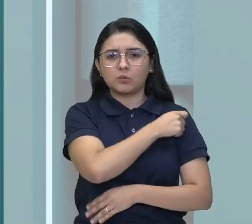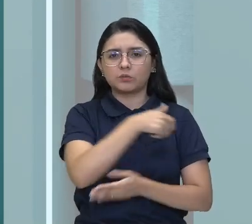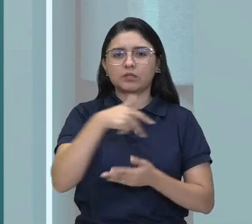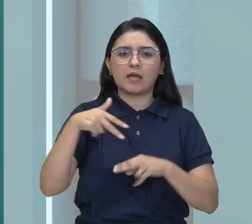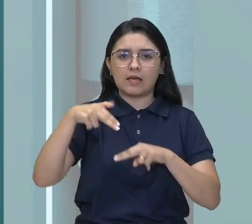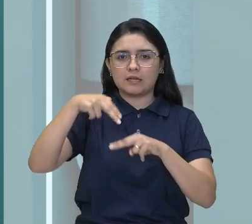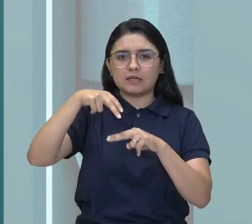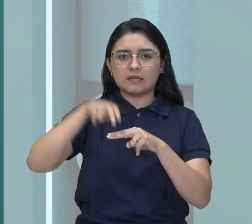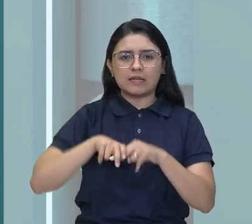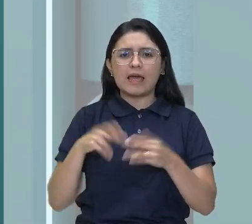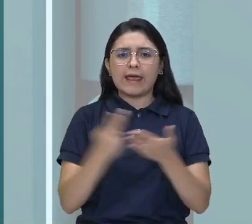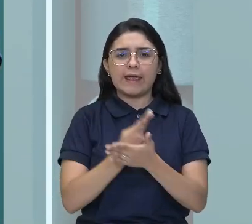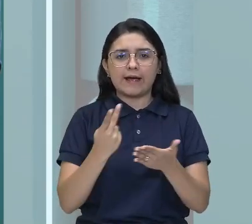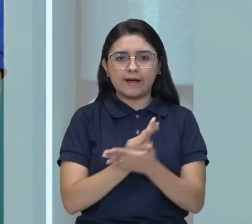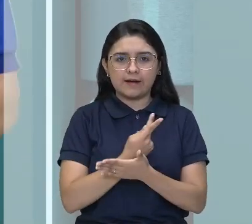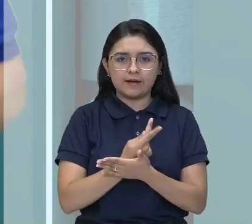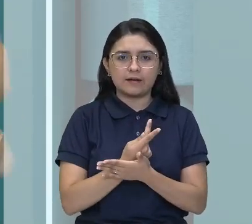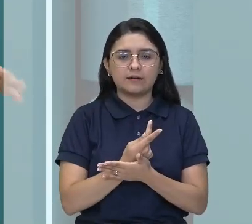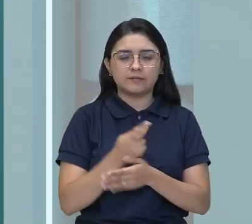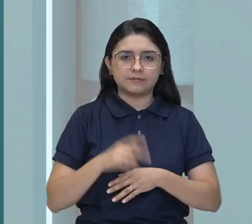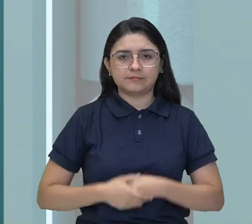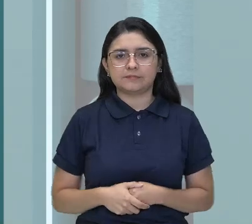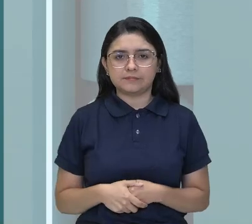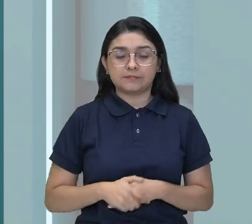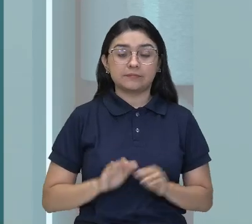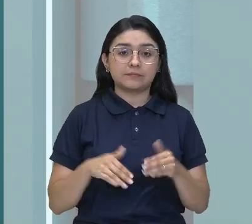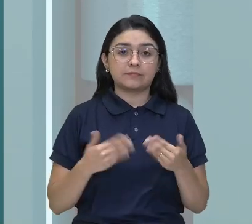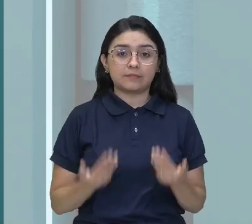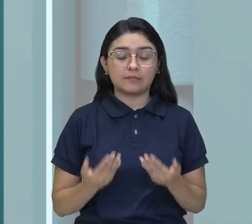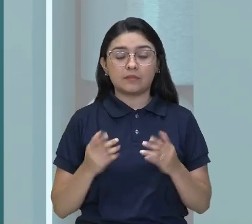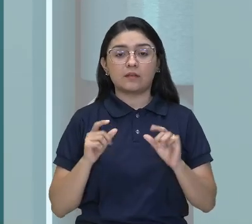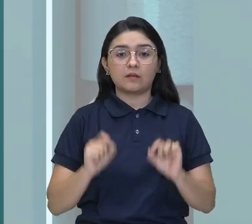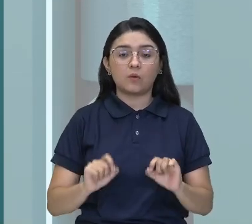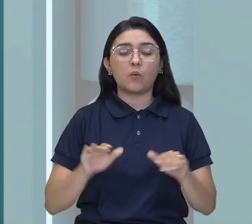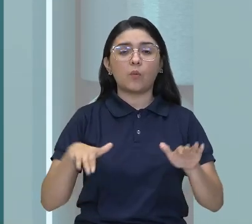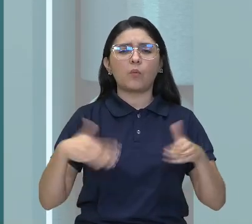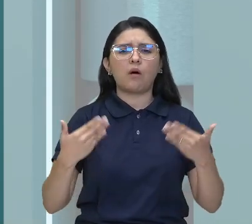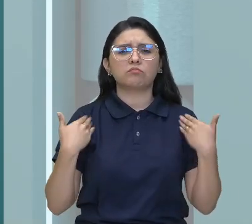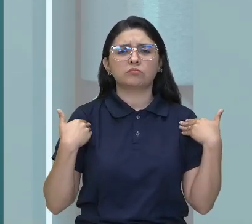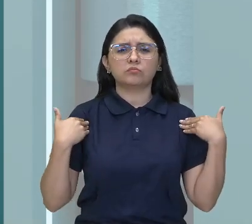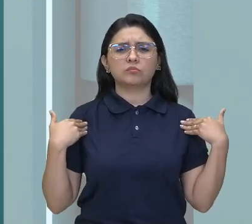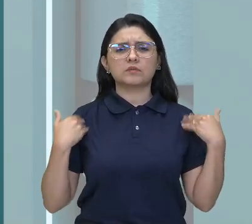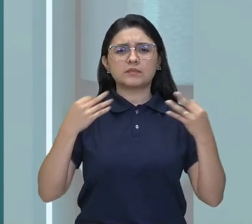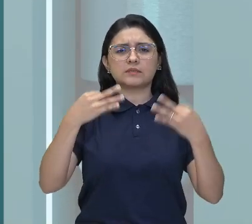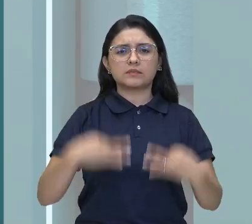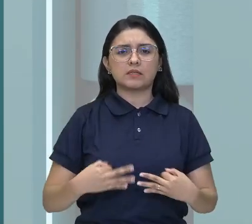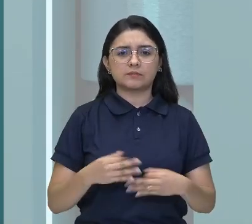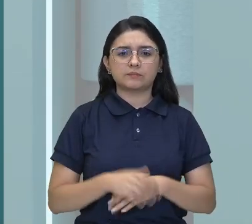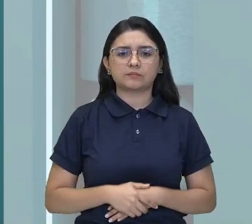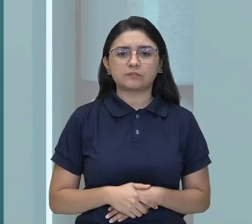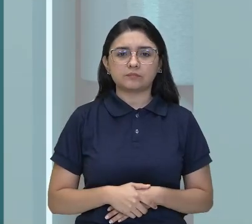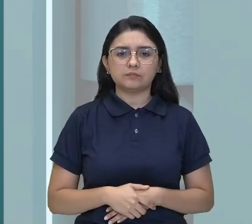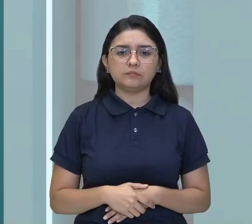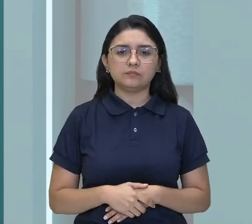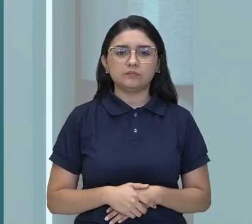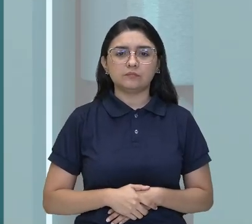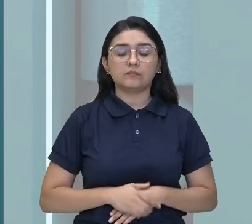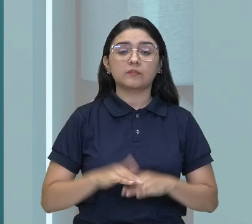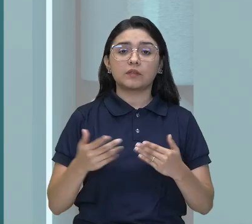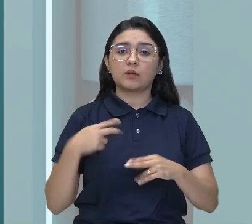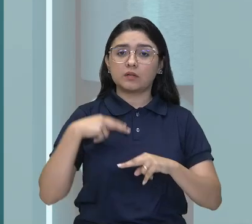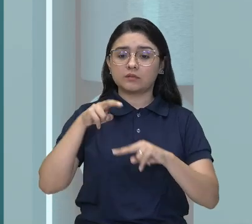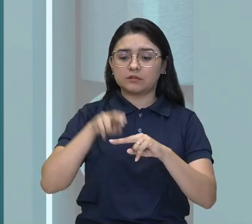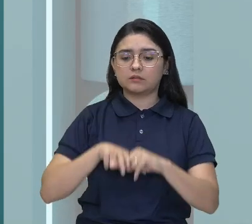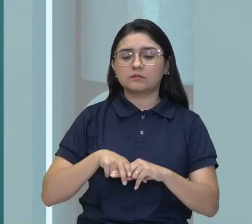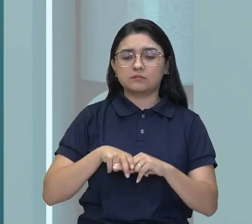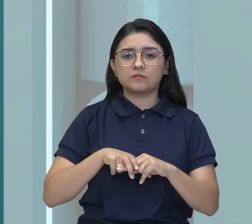cadeira, outro com o pé lá não sei outro com... Com certeza. Qual é a postura? Como é feita a cadeira? A cadeira de aula ela é feita justamente para